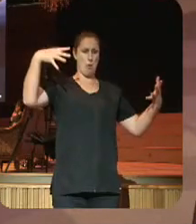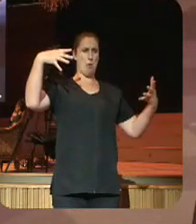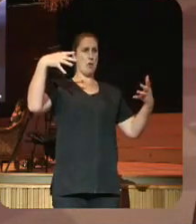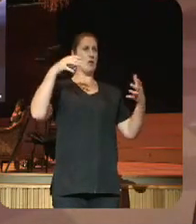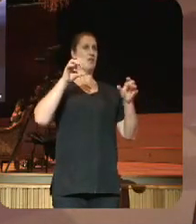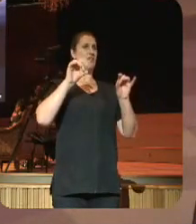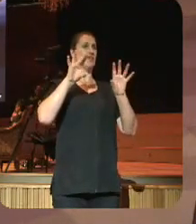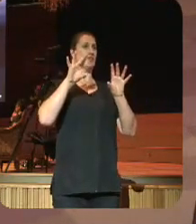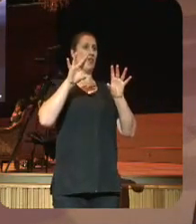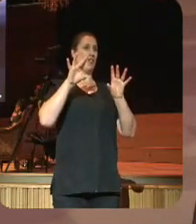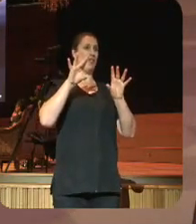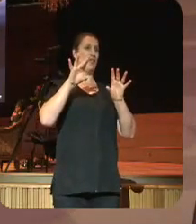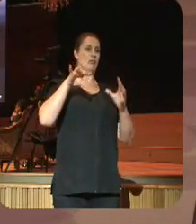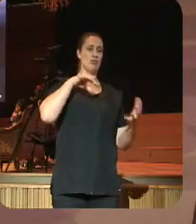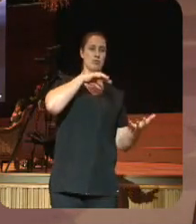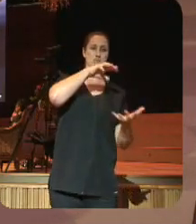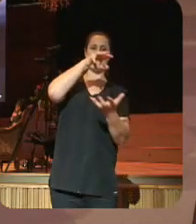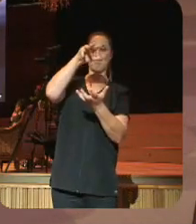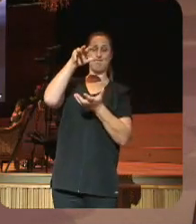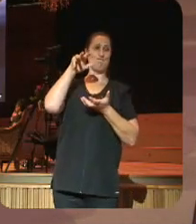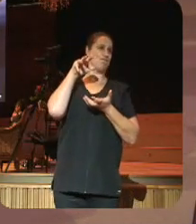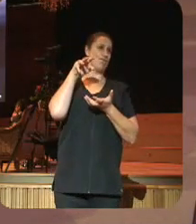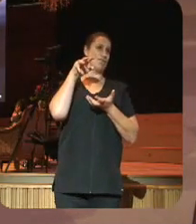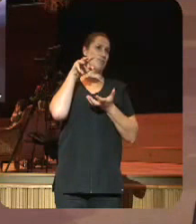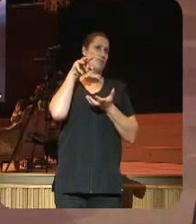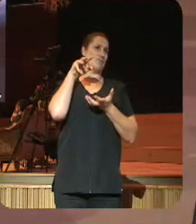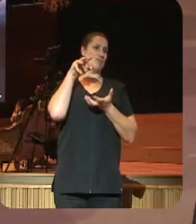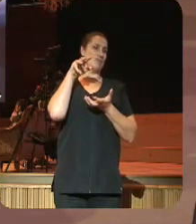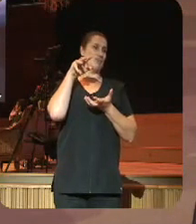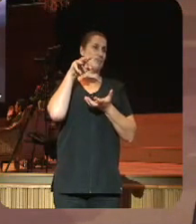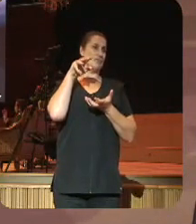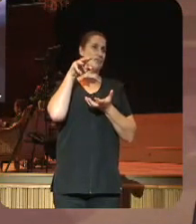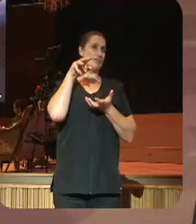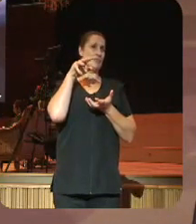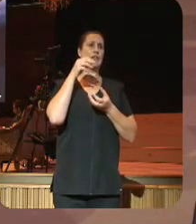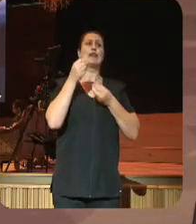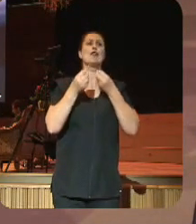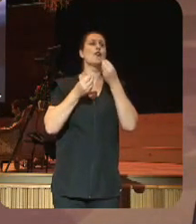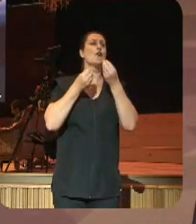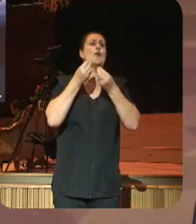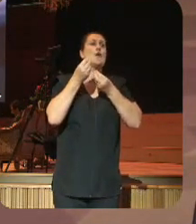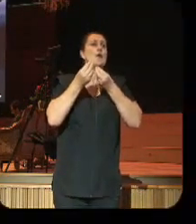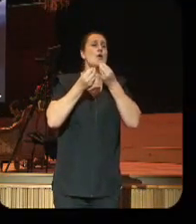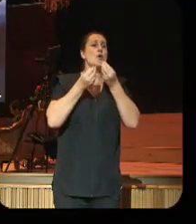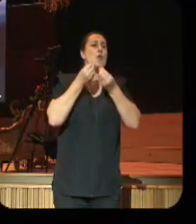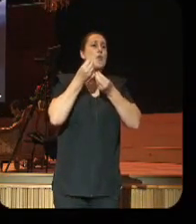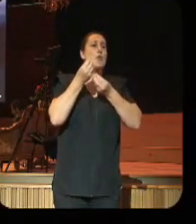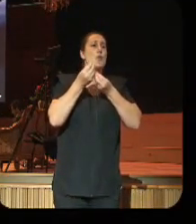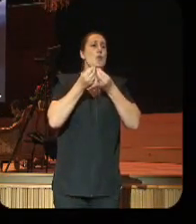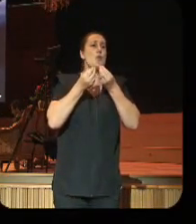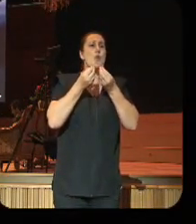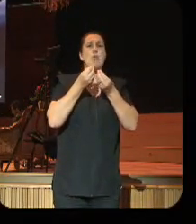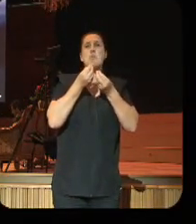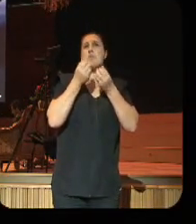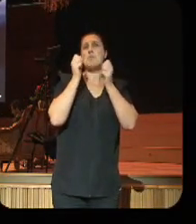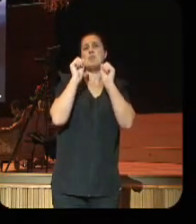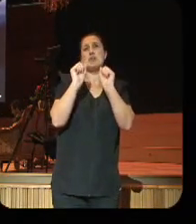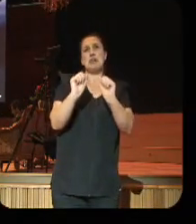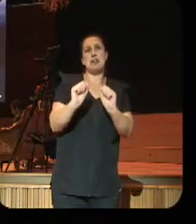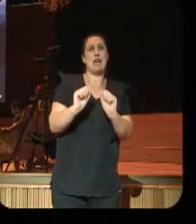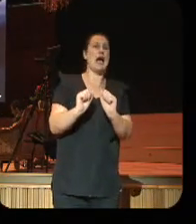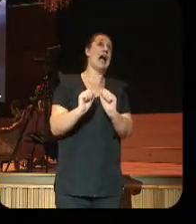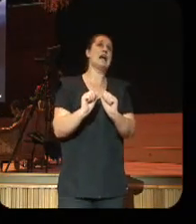ter como resultado um dicionário, não é? E como é que poderia ser obra da casualidade